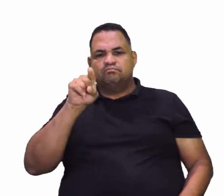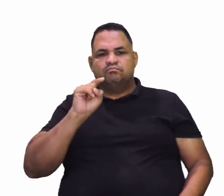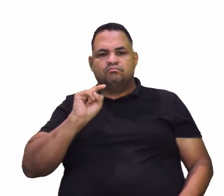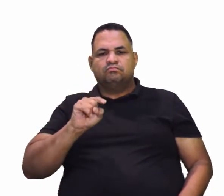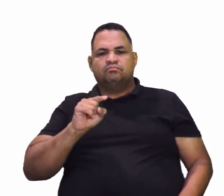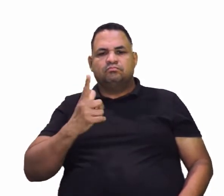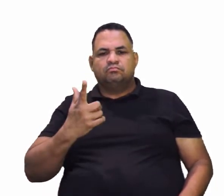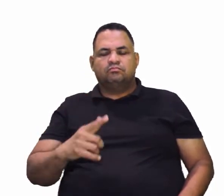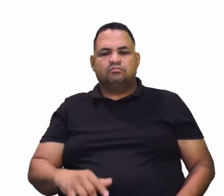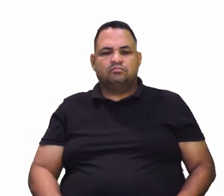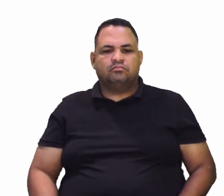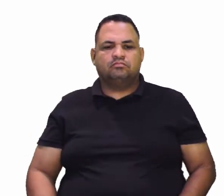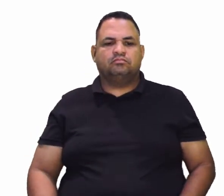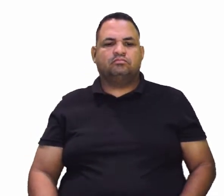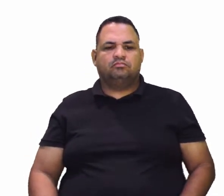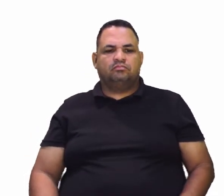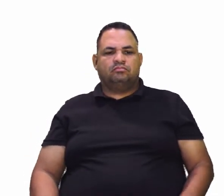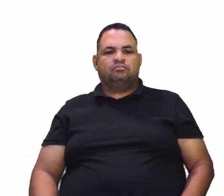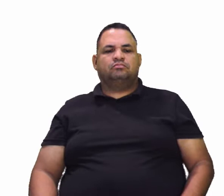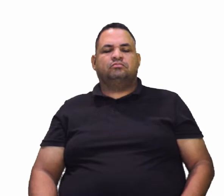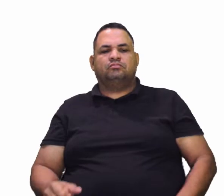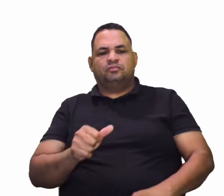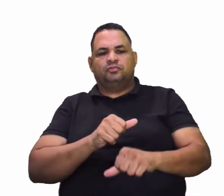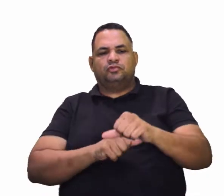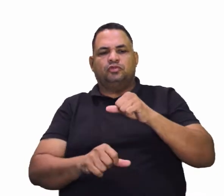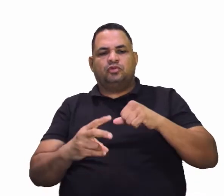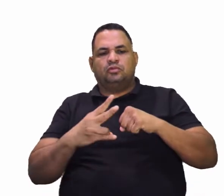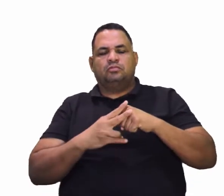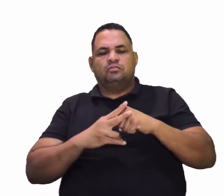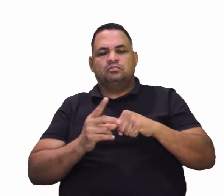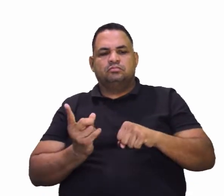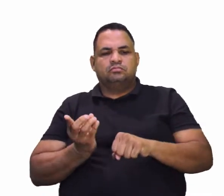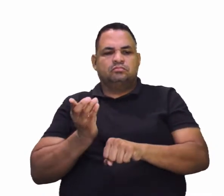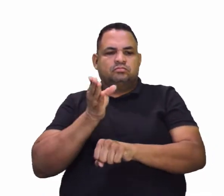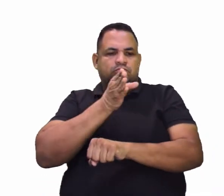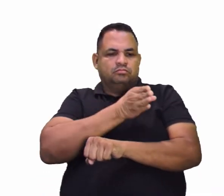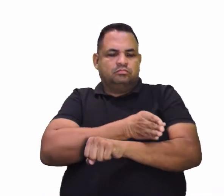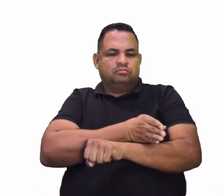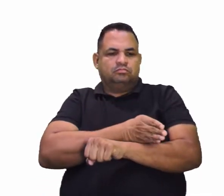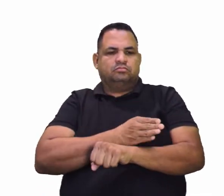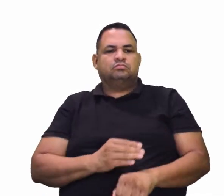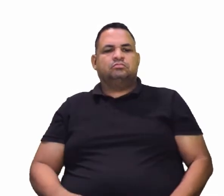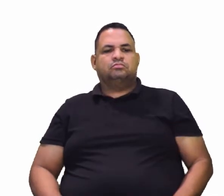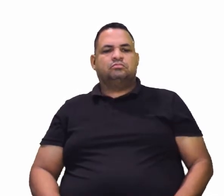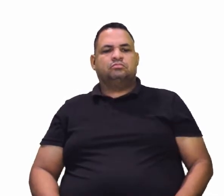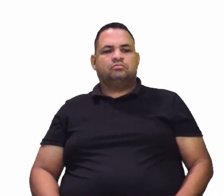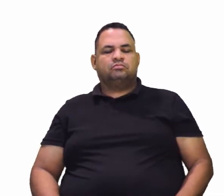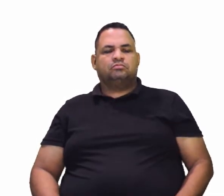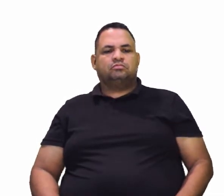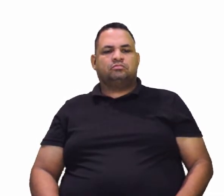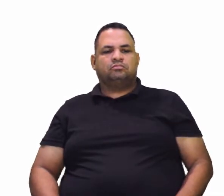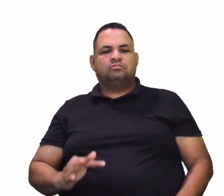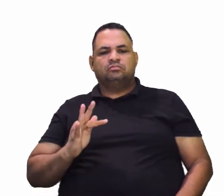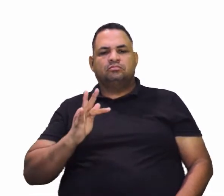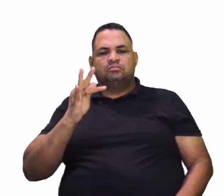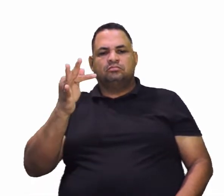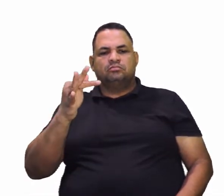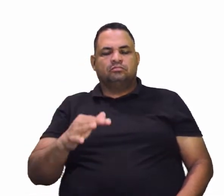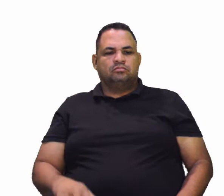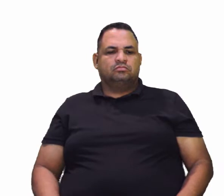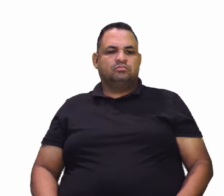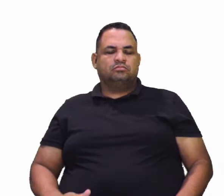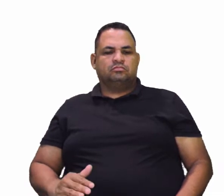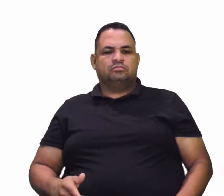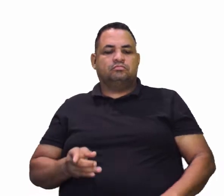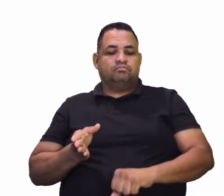já sabe, passa o verbo para frente. Que verbo principal? Não, o auxiliar do futuro, o will vai